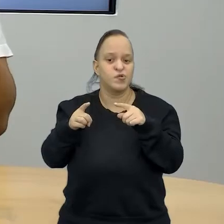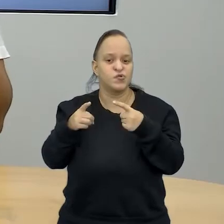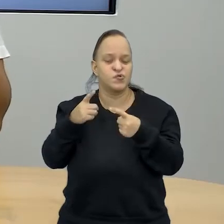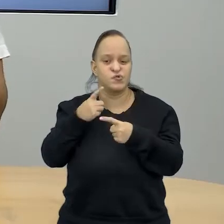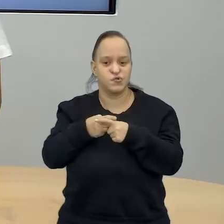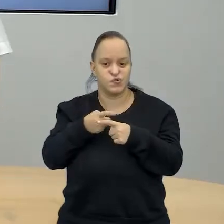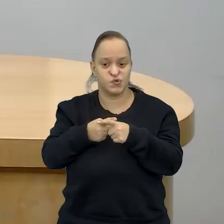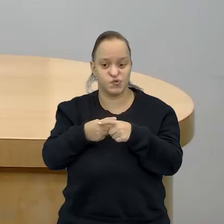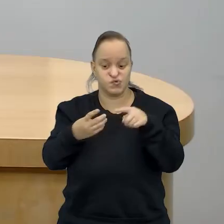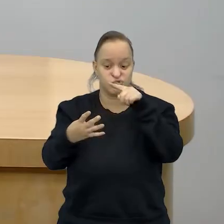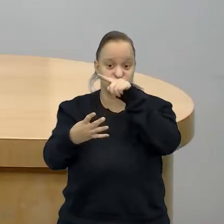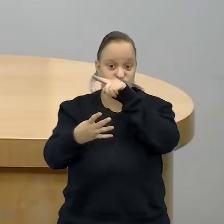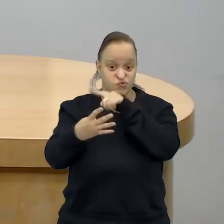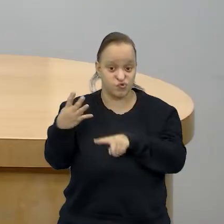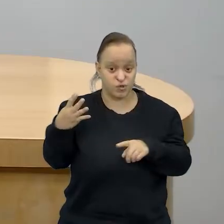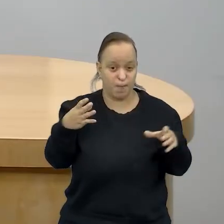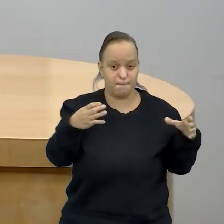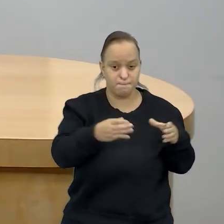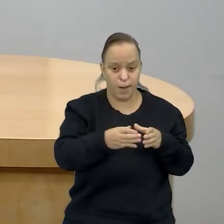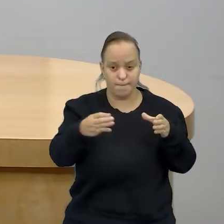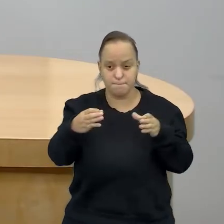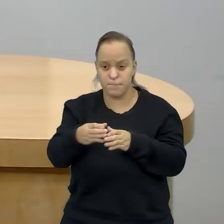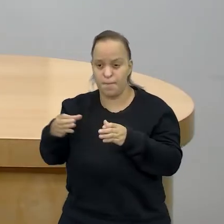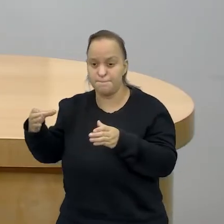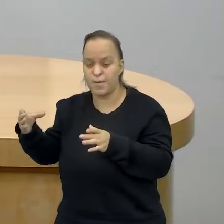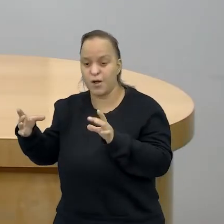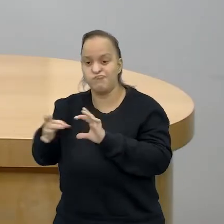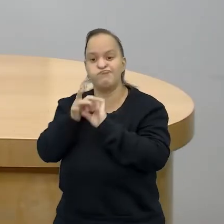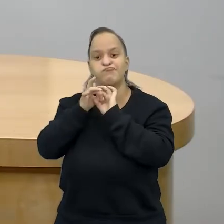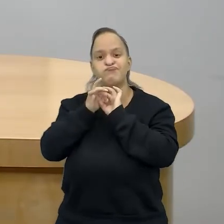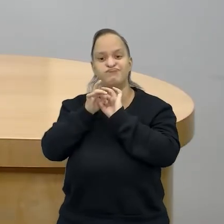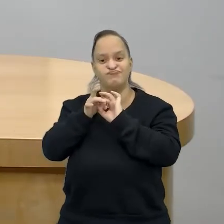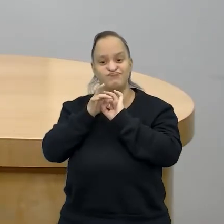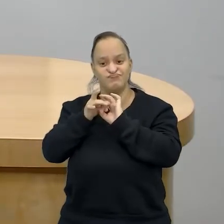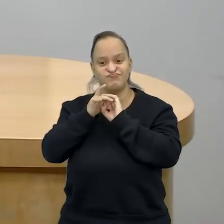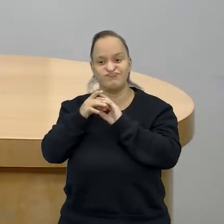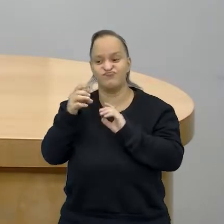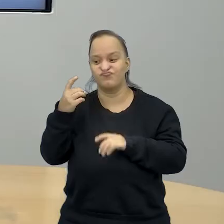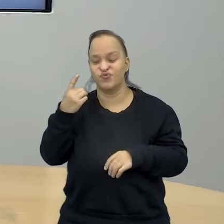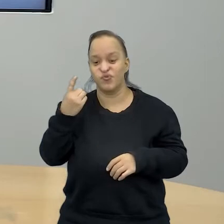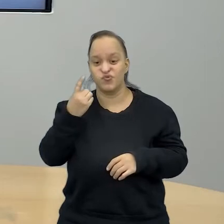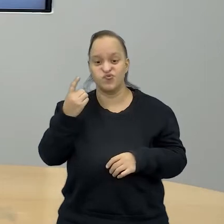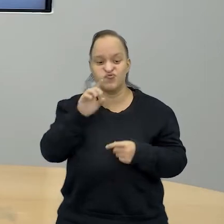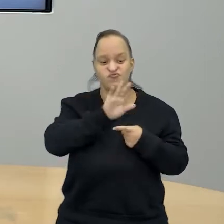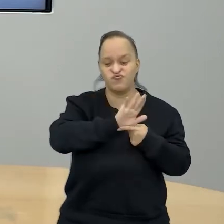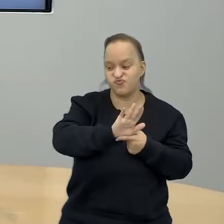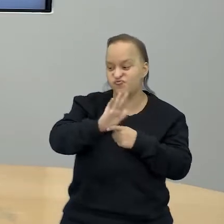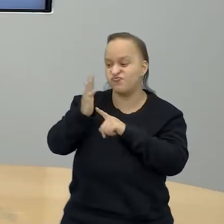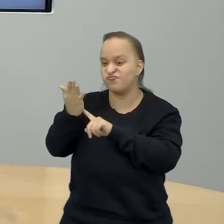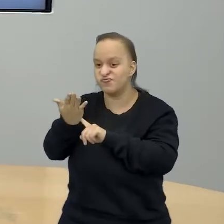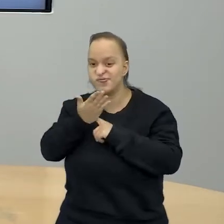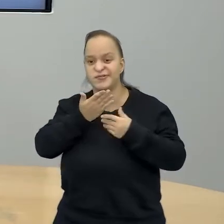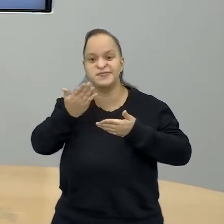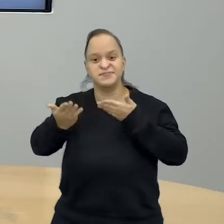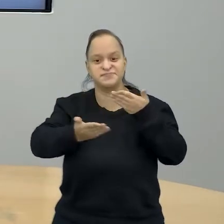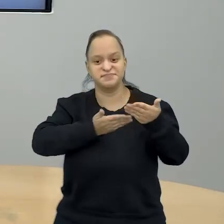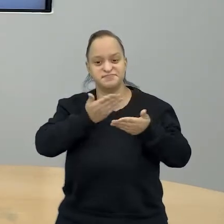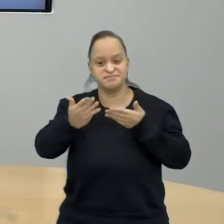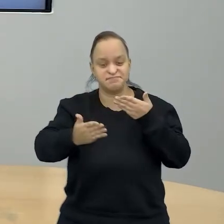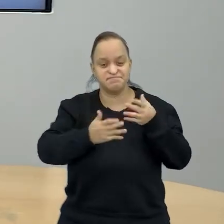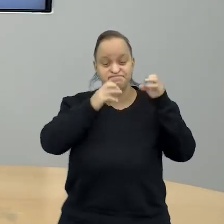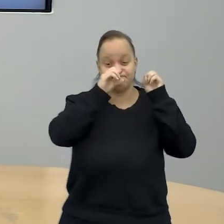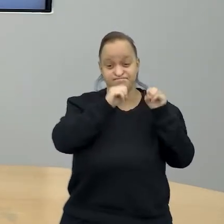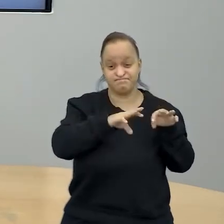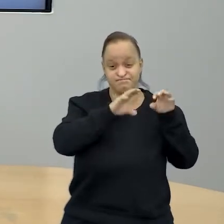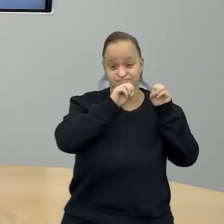4 componentes estão andando juntos, tá? Um é o complemento do outro. Então, assim, o que eu estou passando aqui